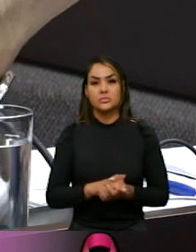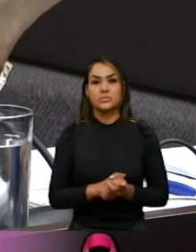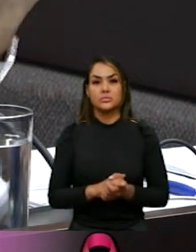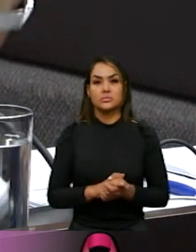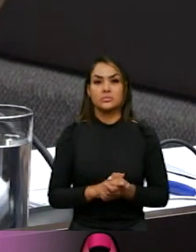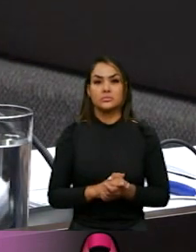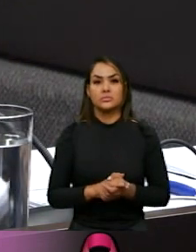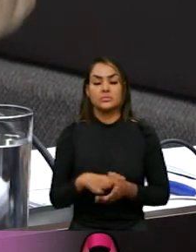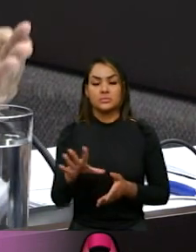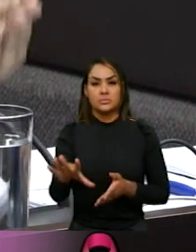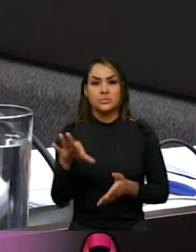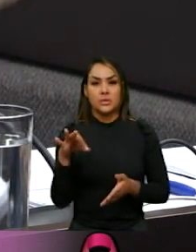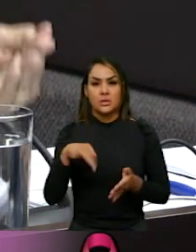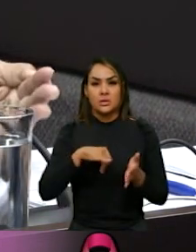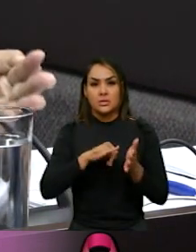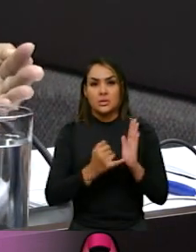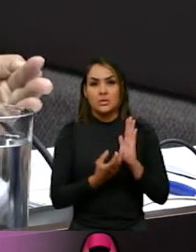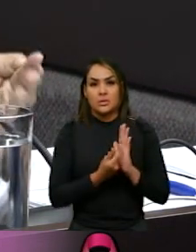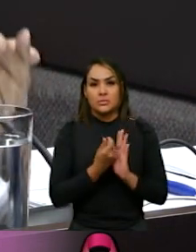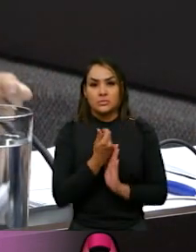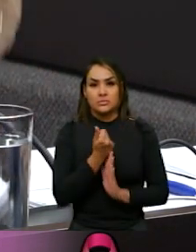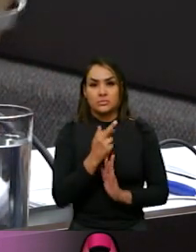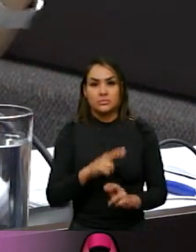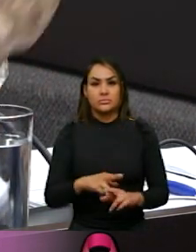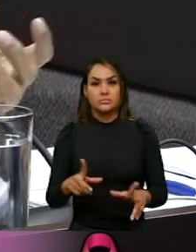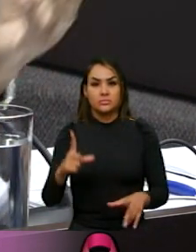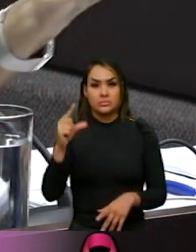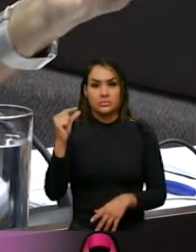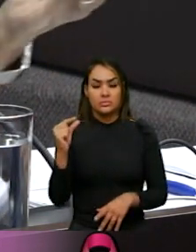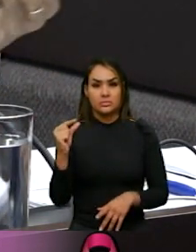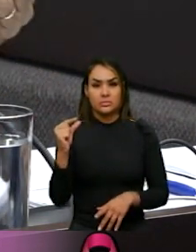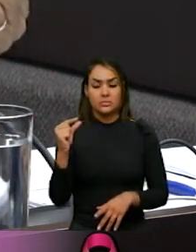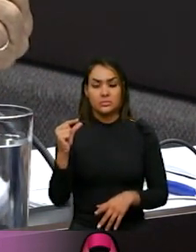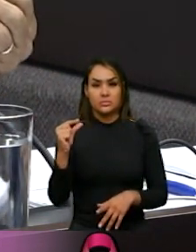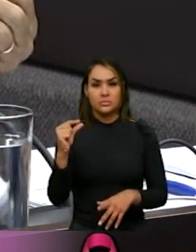pelo juro, se houver uma diferença menor de juro,